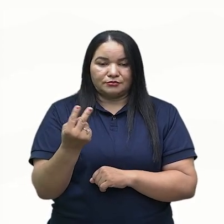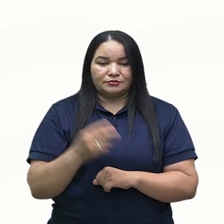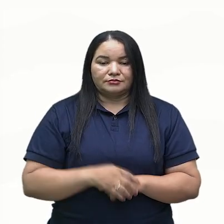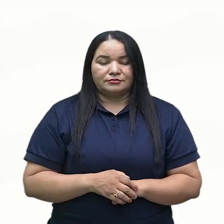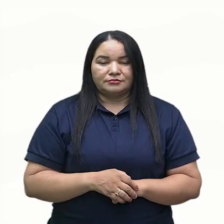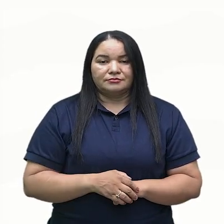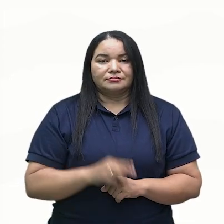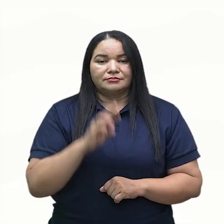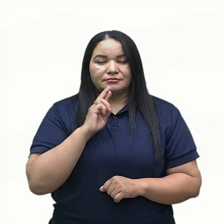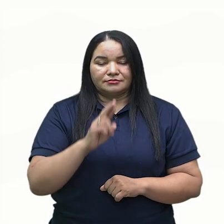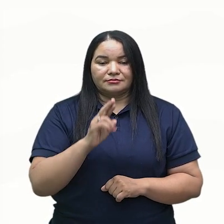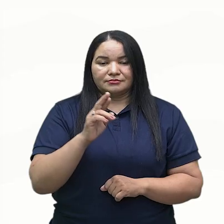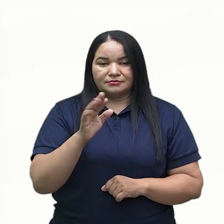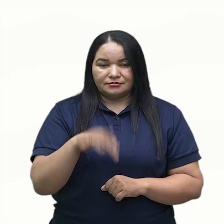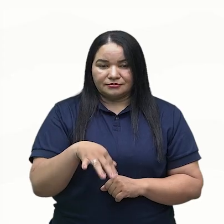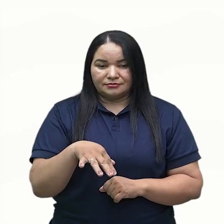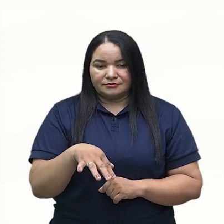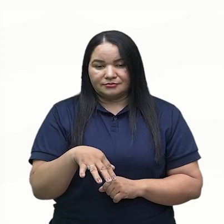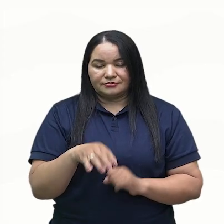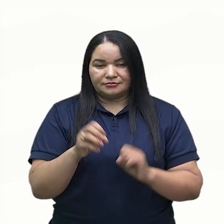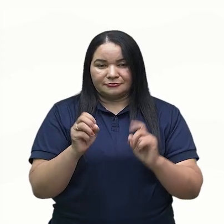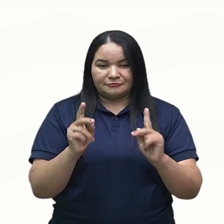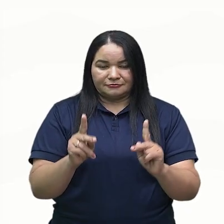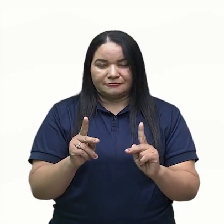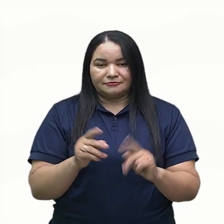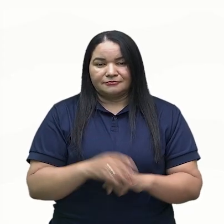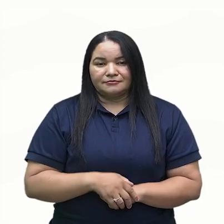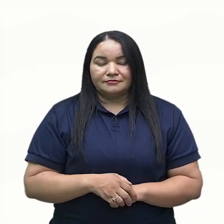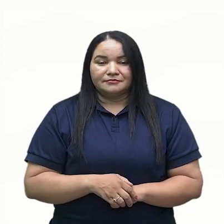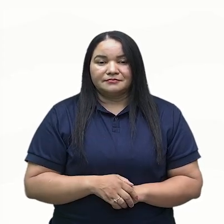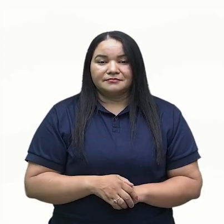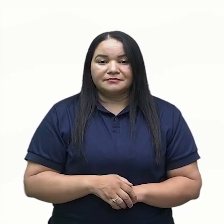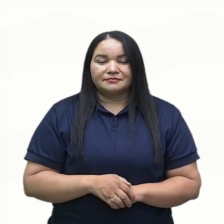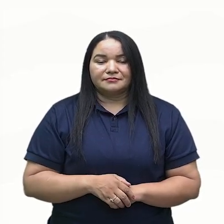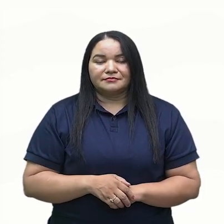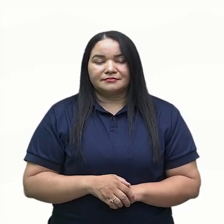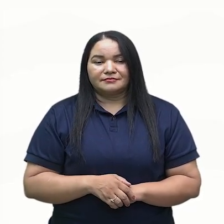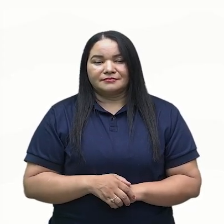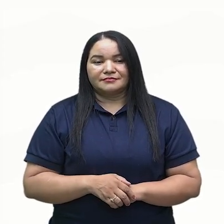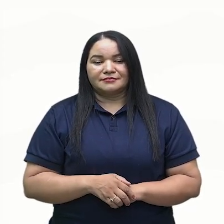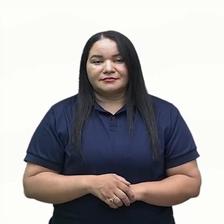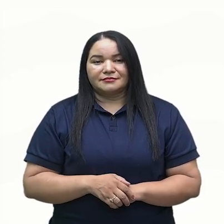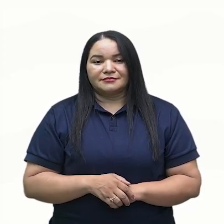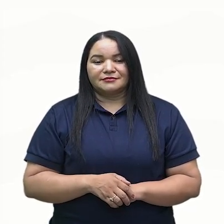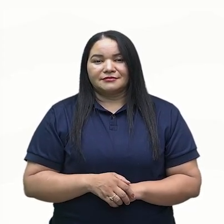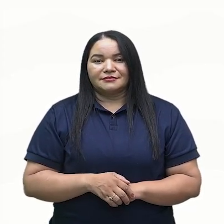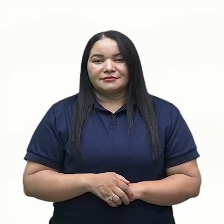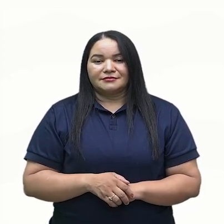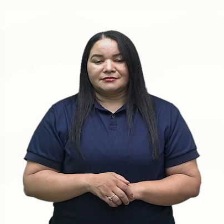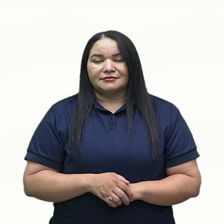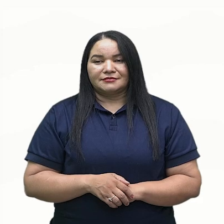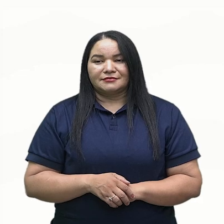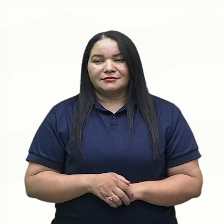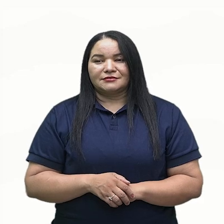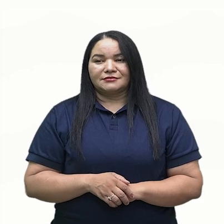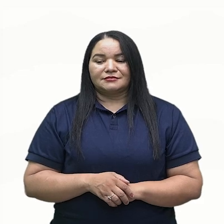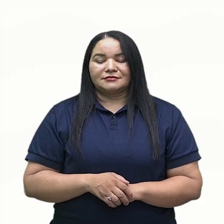42, que é justamente o resultado final desse produto. Isso quer dizer, então, o seguinte,